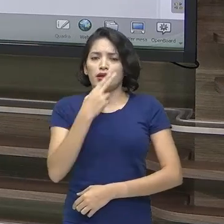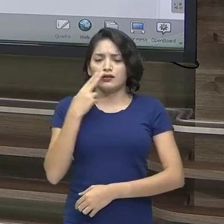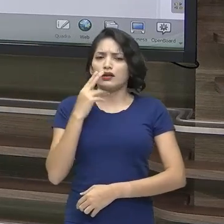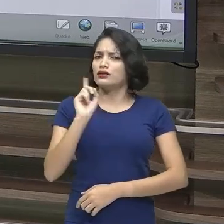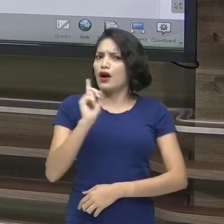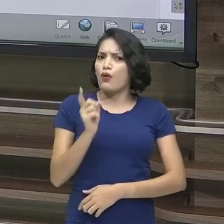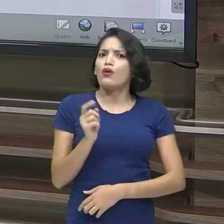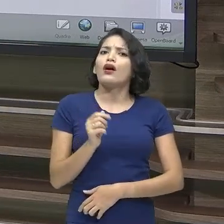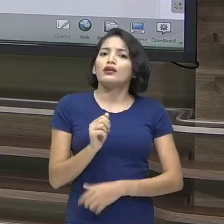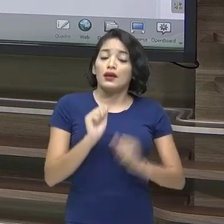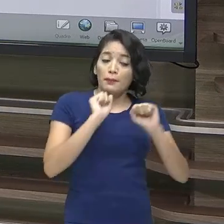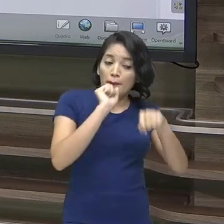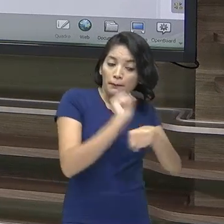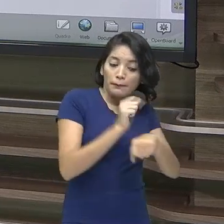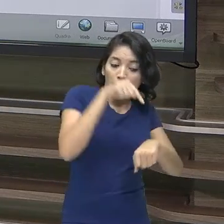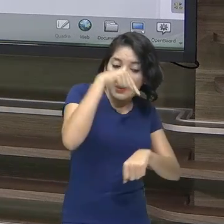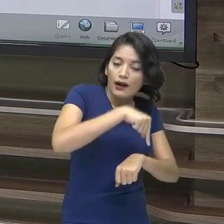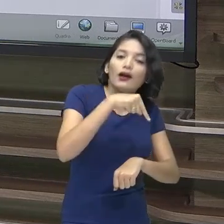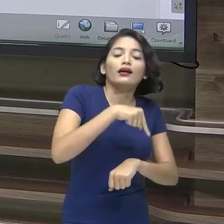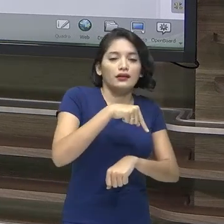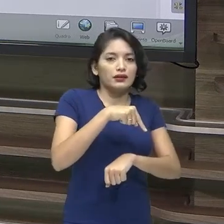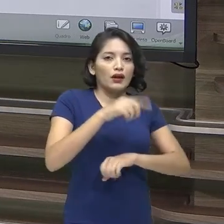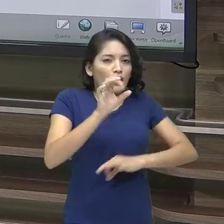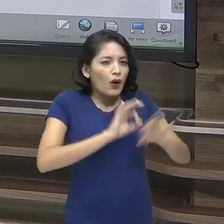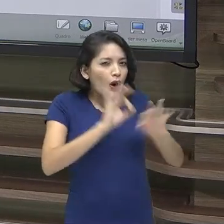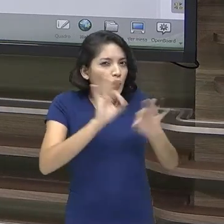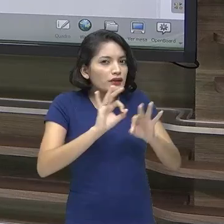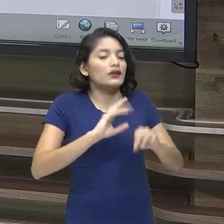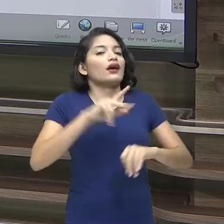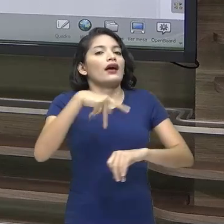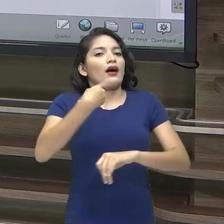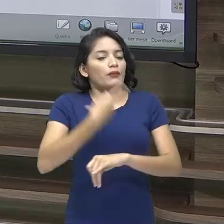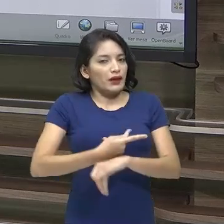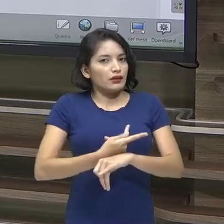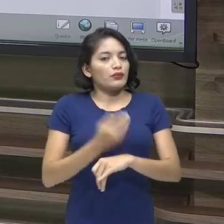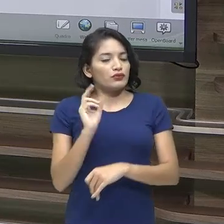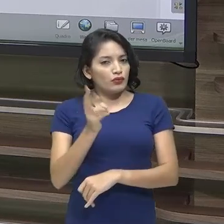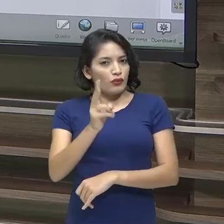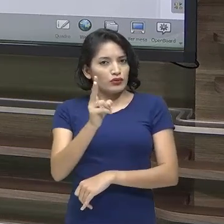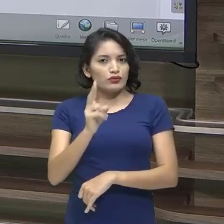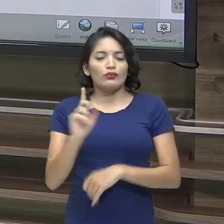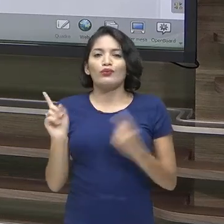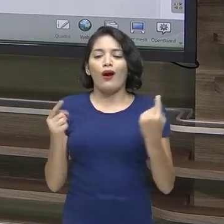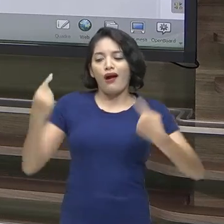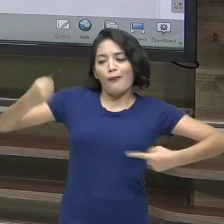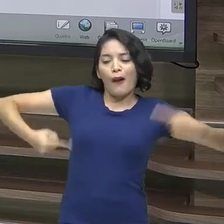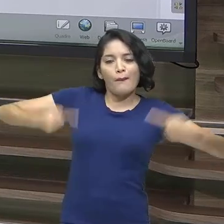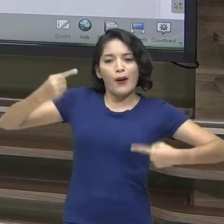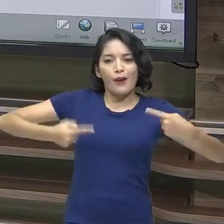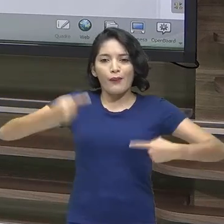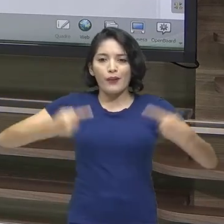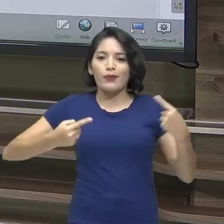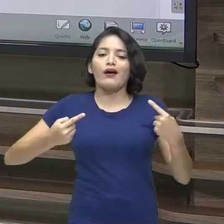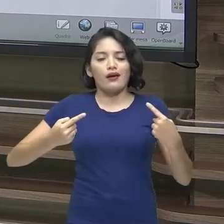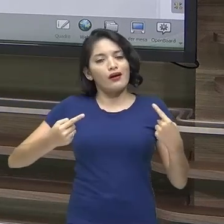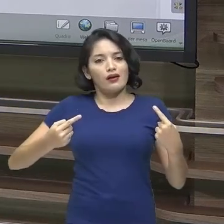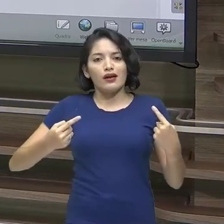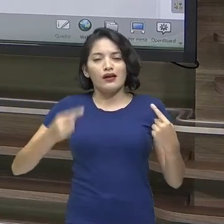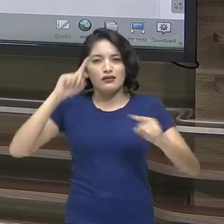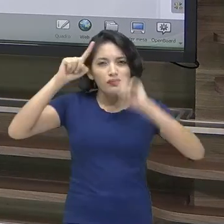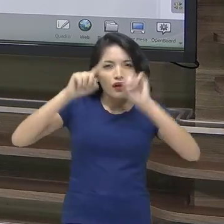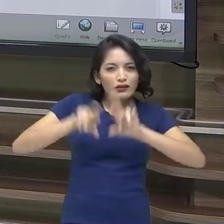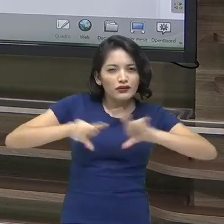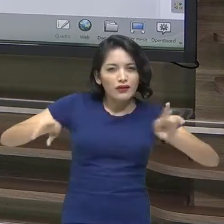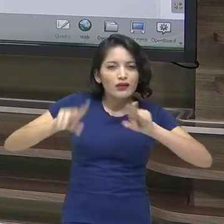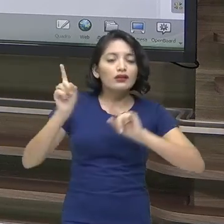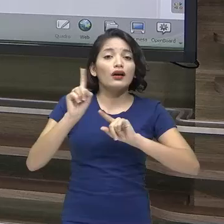tem que consolidar, certo? Para poder seguirmos adiante. Então, não era uma divergência propriamente de ideias,